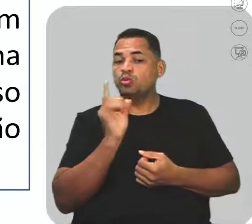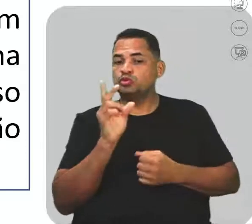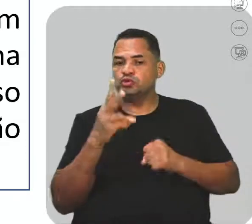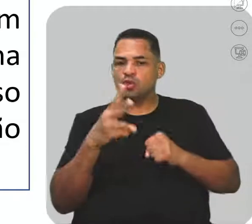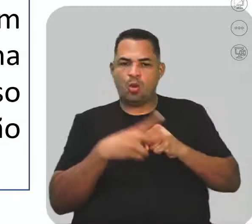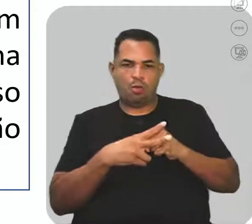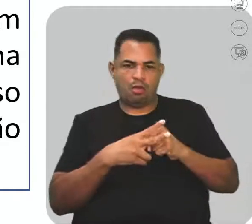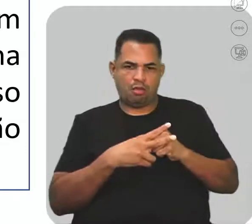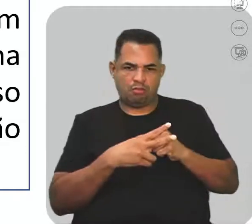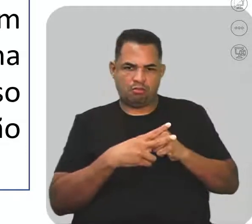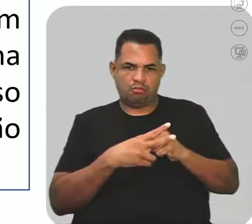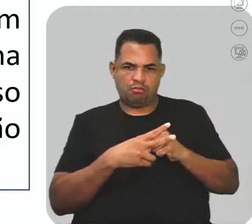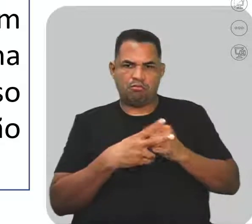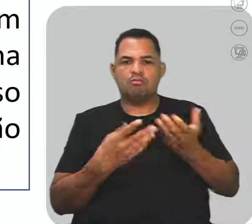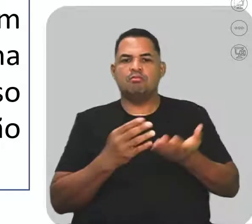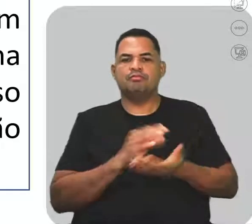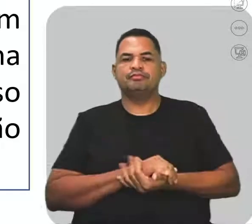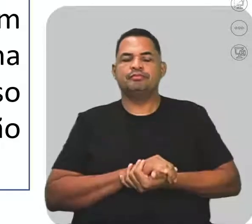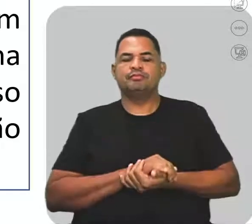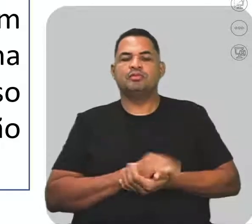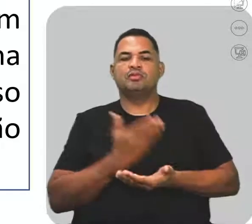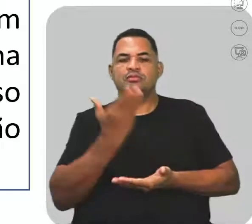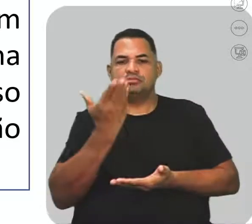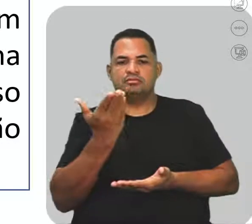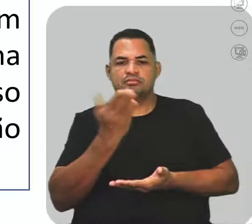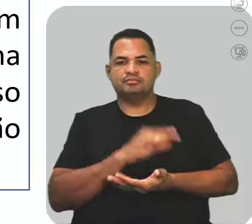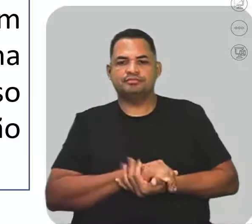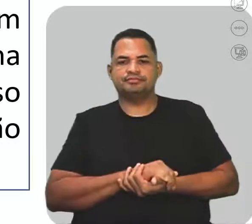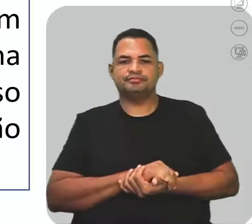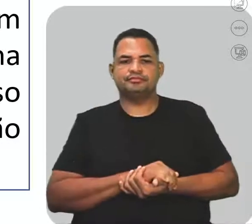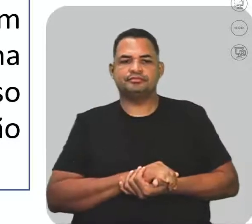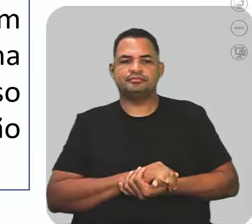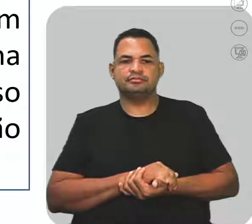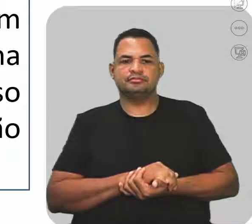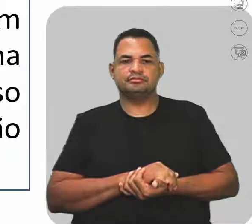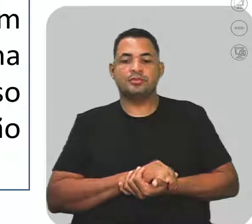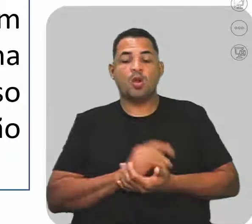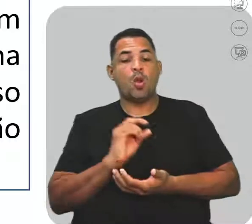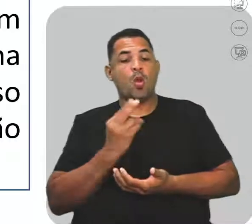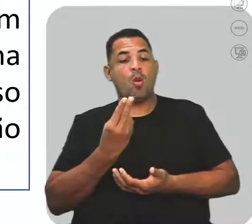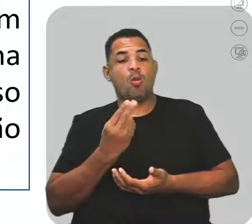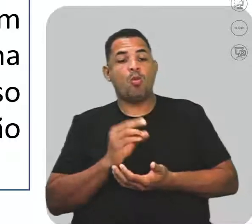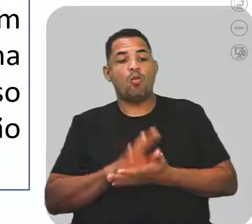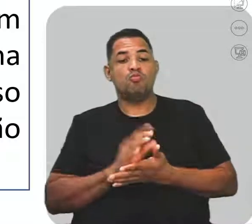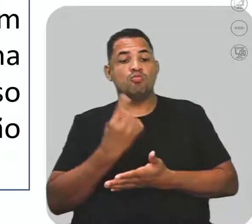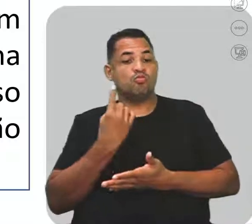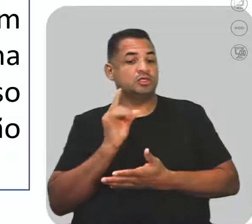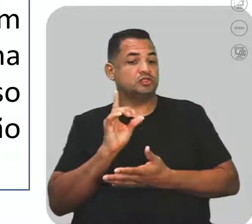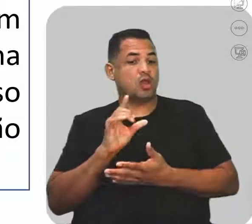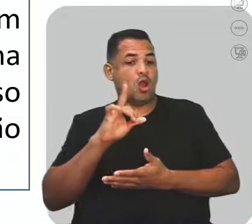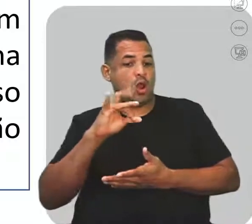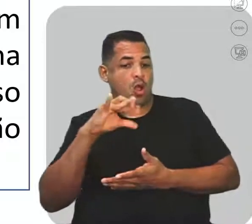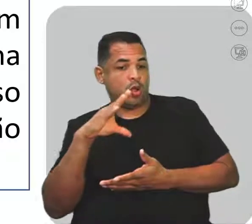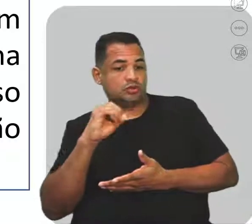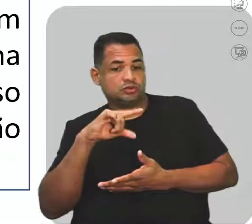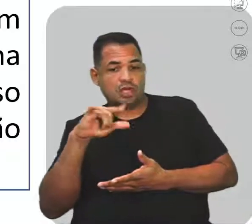um único verbo. Olha como está até rimando aí, beleza? Ou em uma única locução verbal.